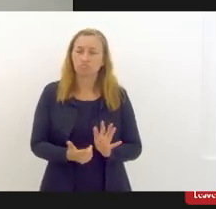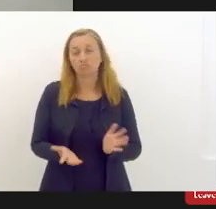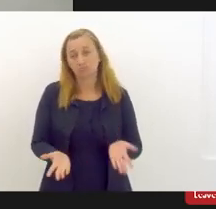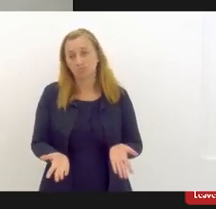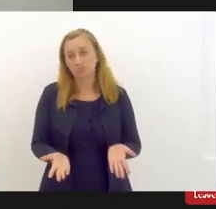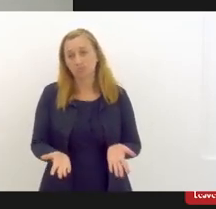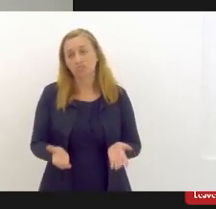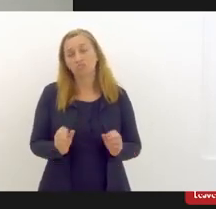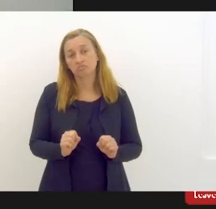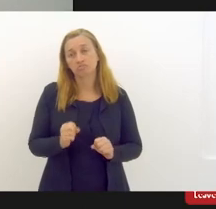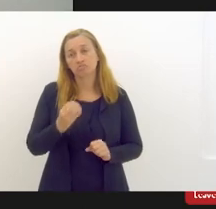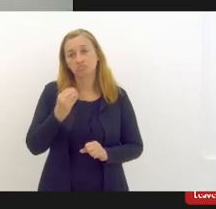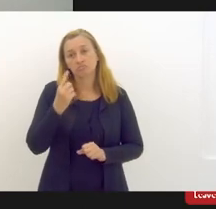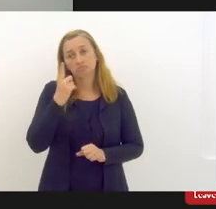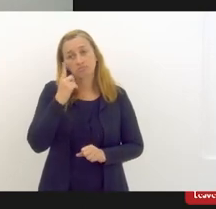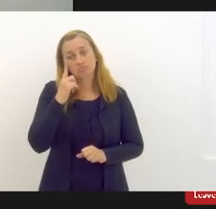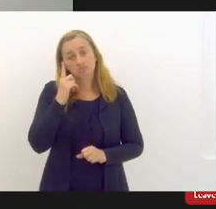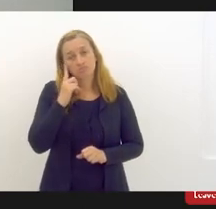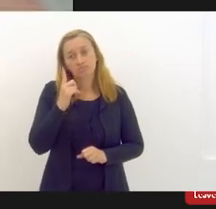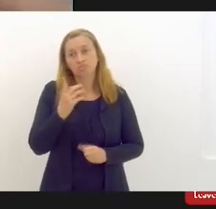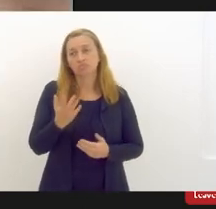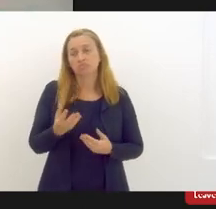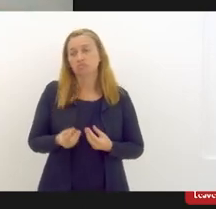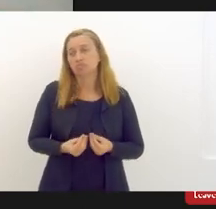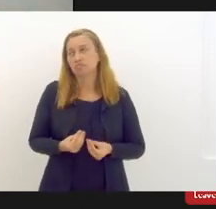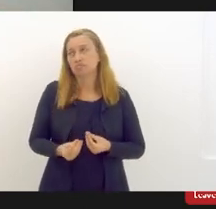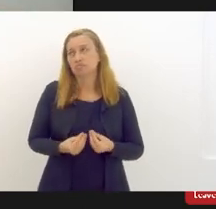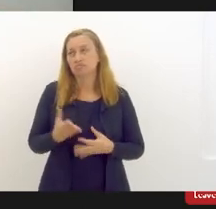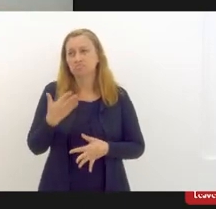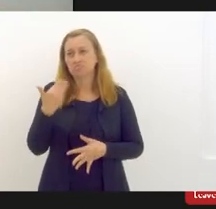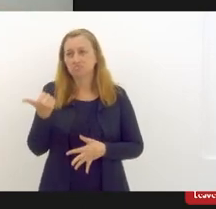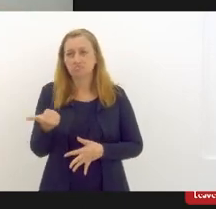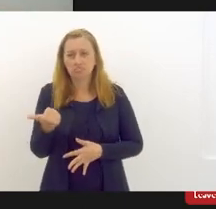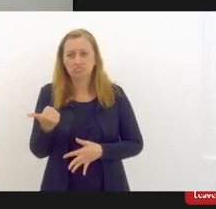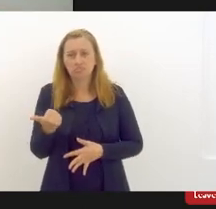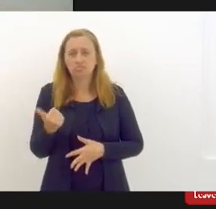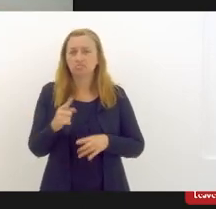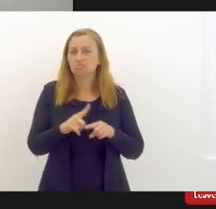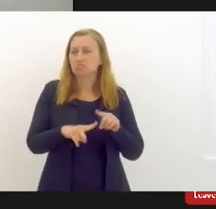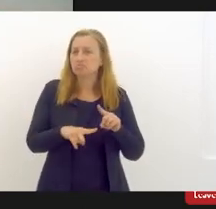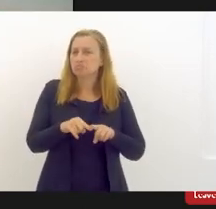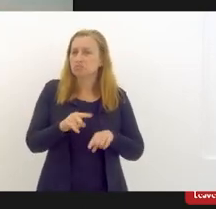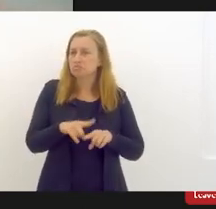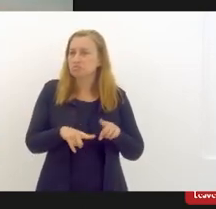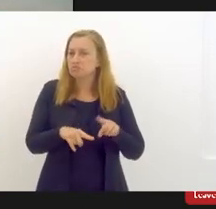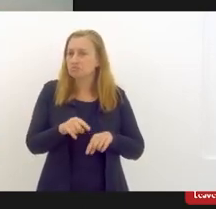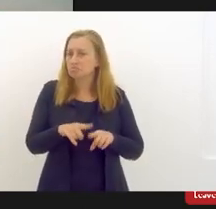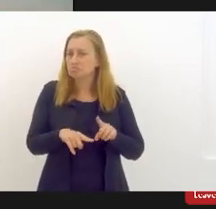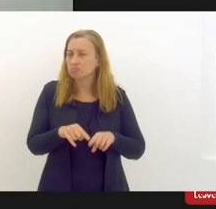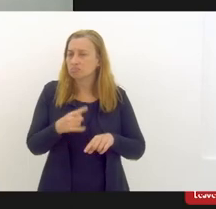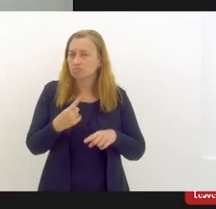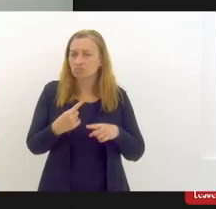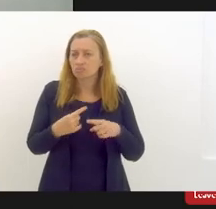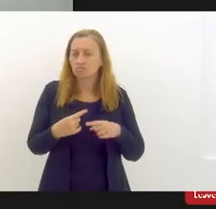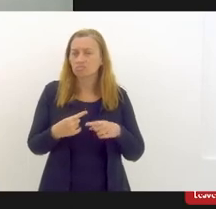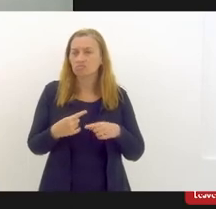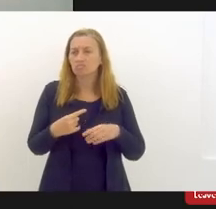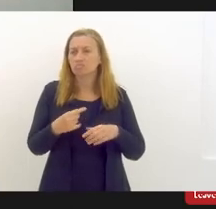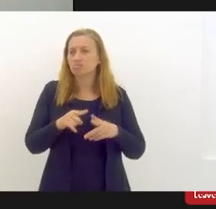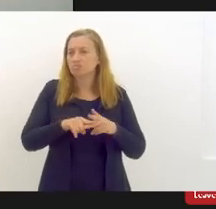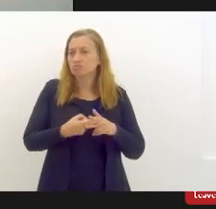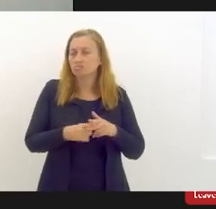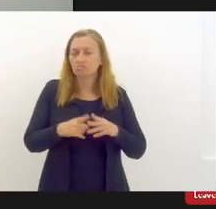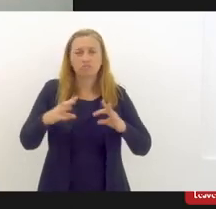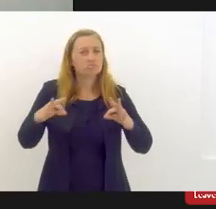a gente pode tentar pensar a rede com os melhores equipamentos, vai fazer uma super reformulação